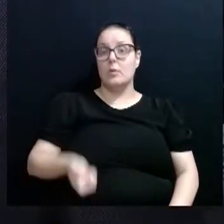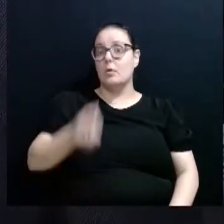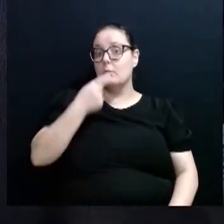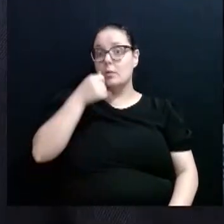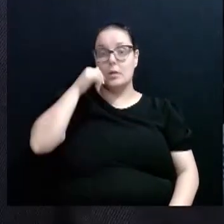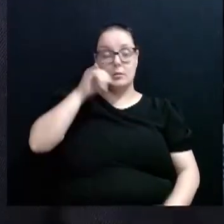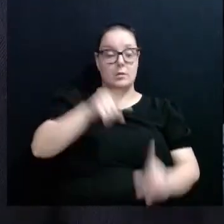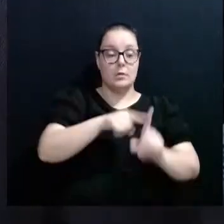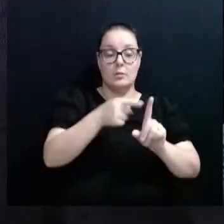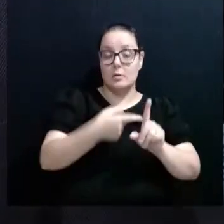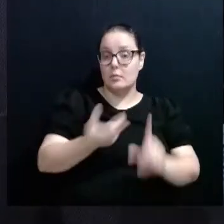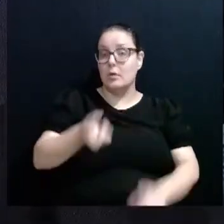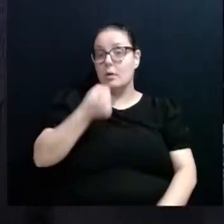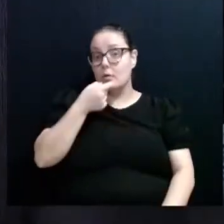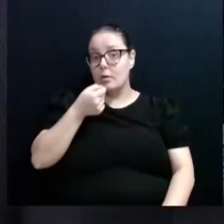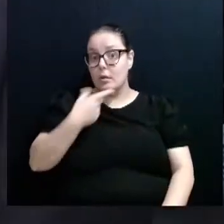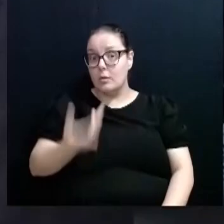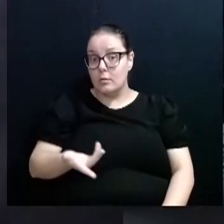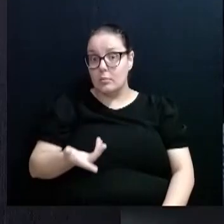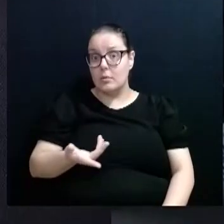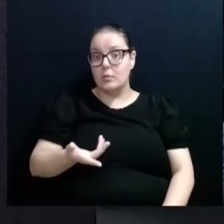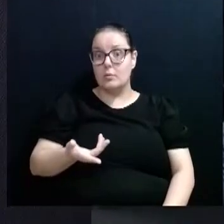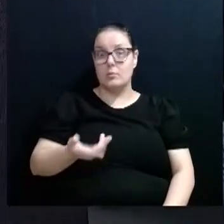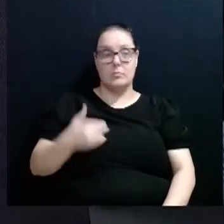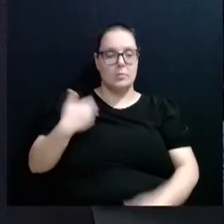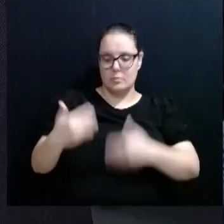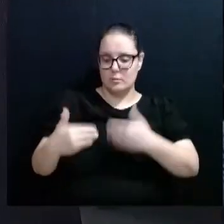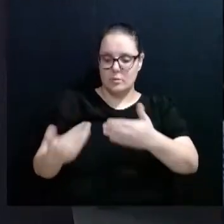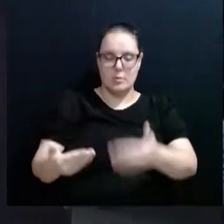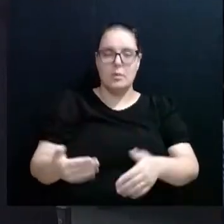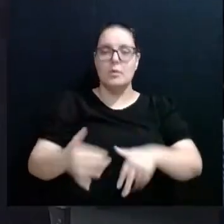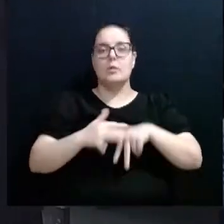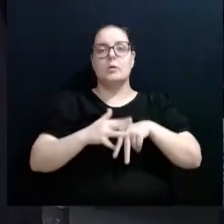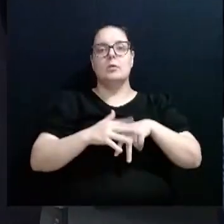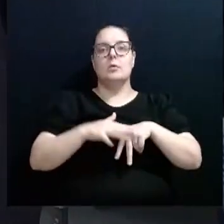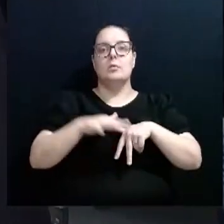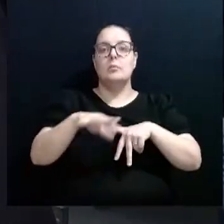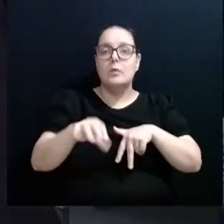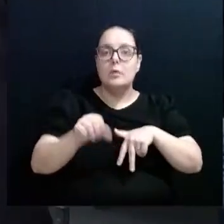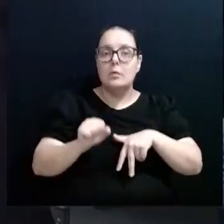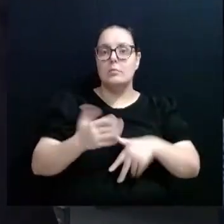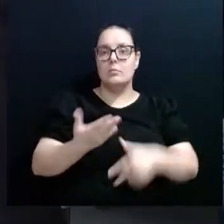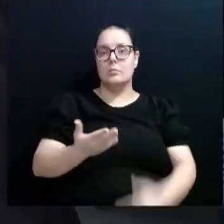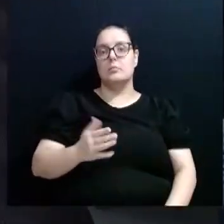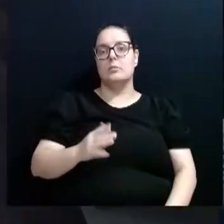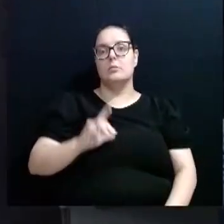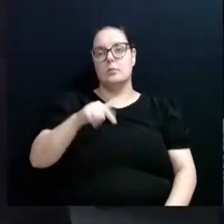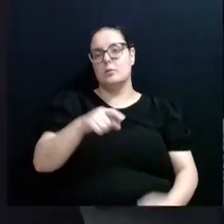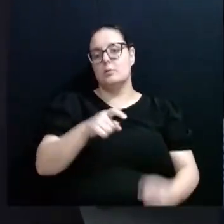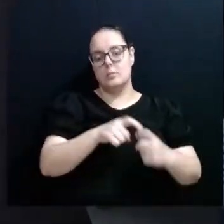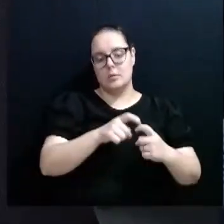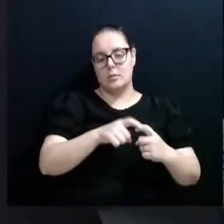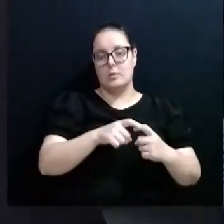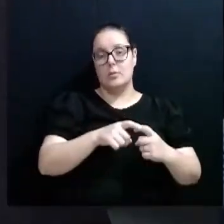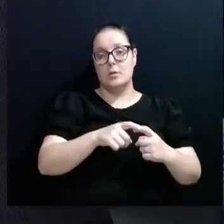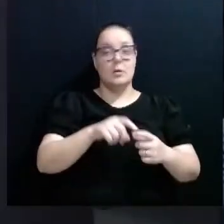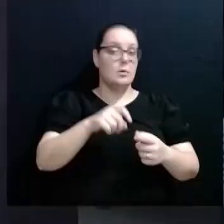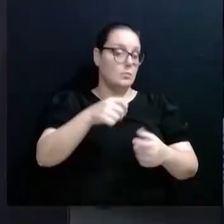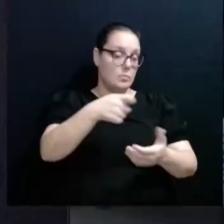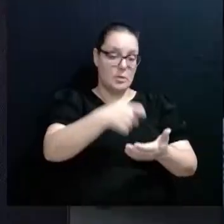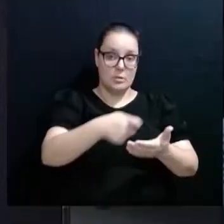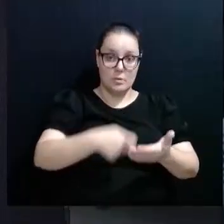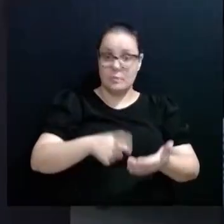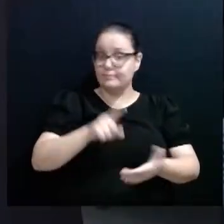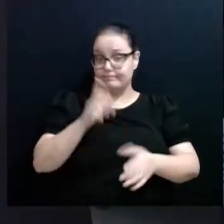mesmo que de corriqueiro que o paciente precisa retirar mediante uma consulta e uma prescrição, não está achando. E